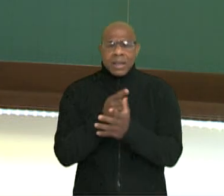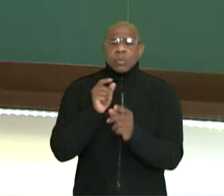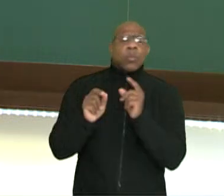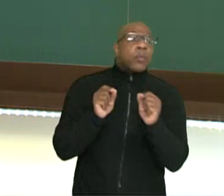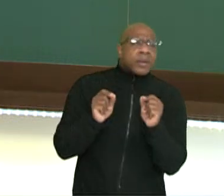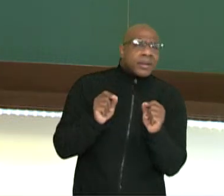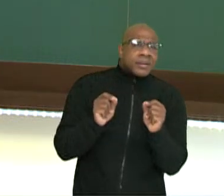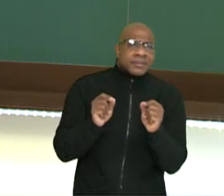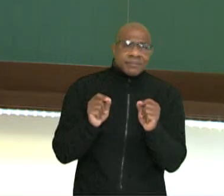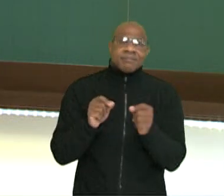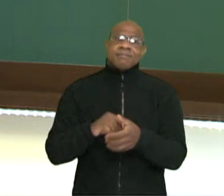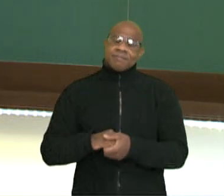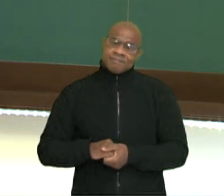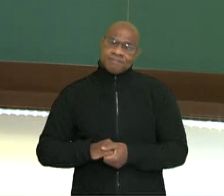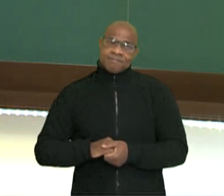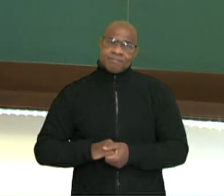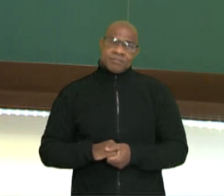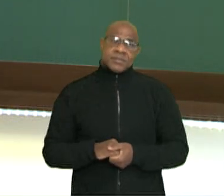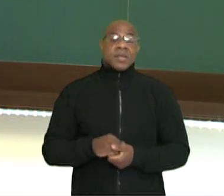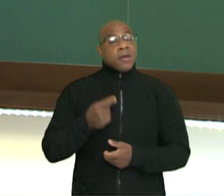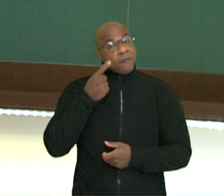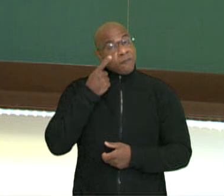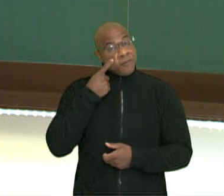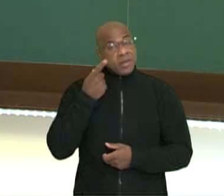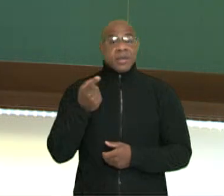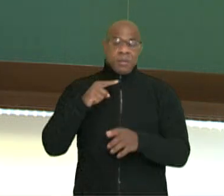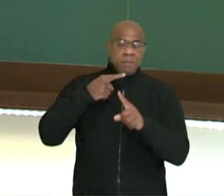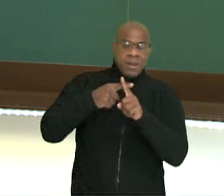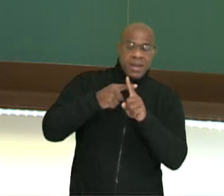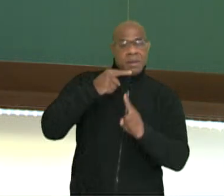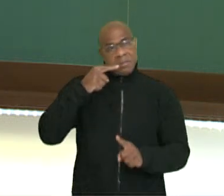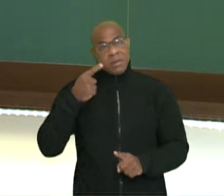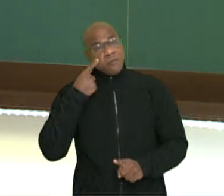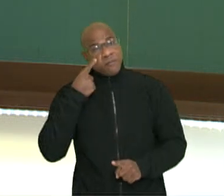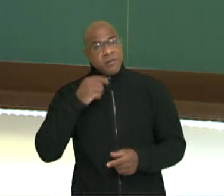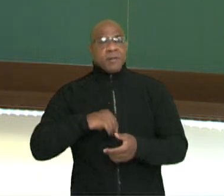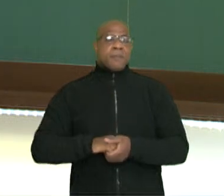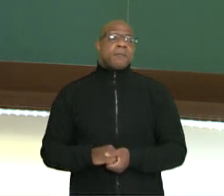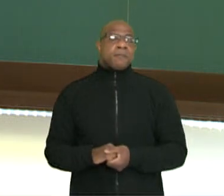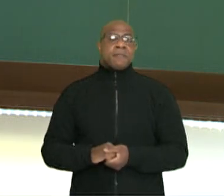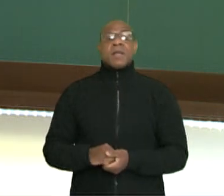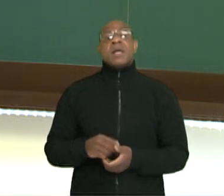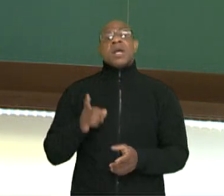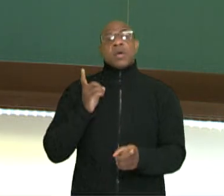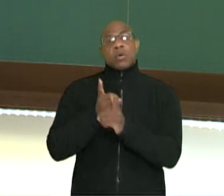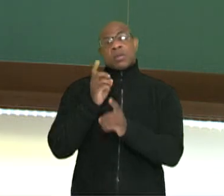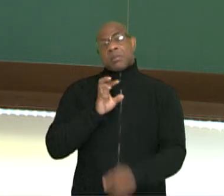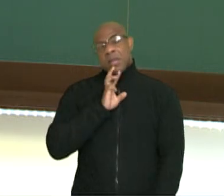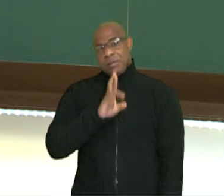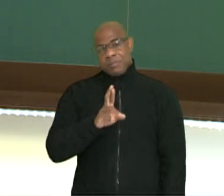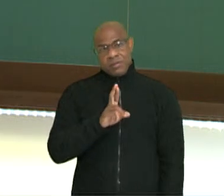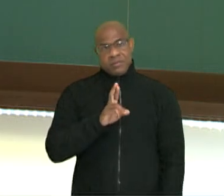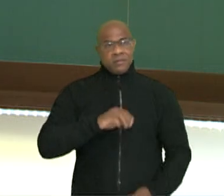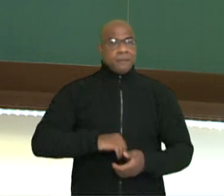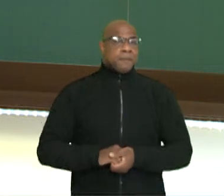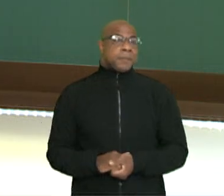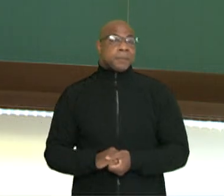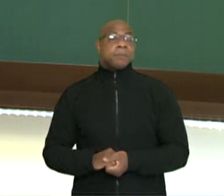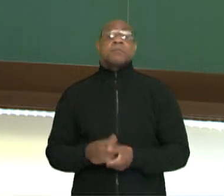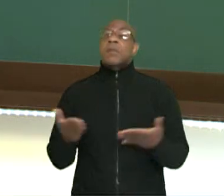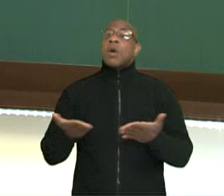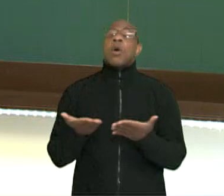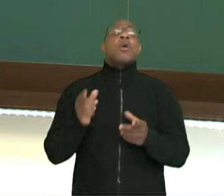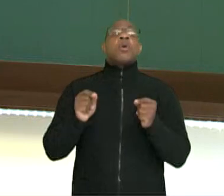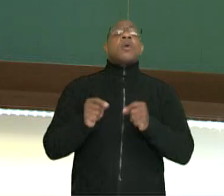coisinha ali. Eu apostaria no sinal. Dá uma olhadinha aí, tá bom? Então, beleza, encontramos a solução dessa 4 e 9. Agora